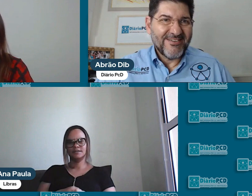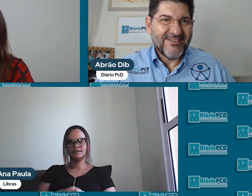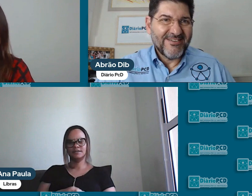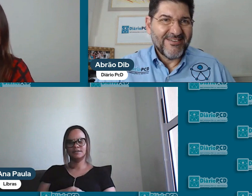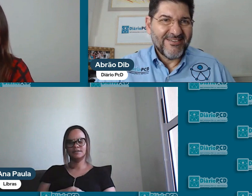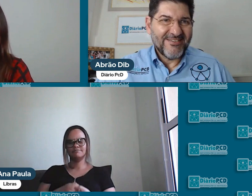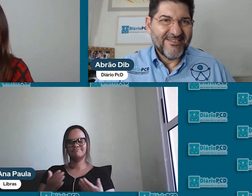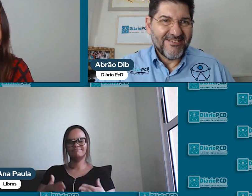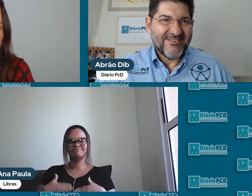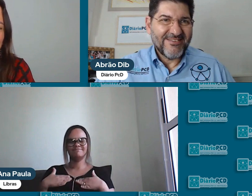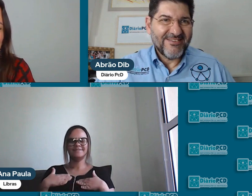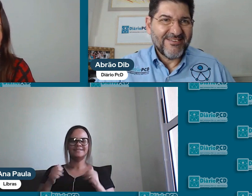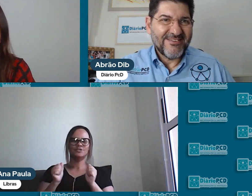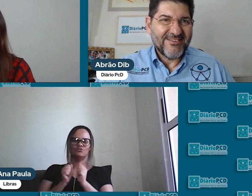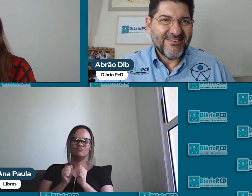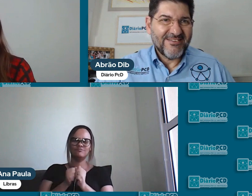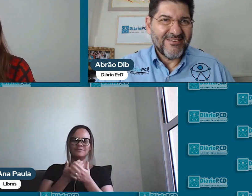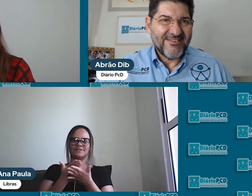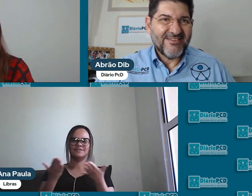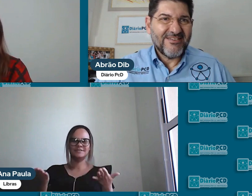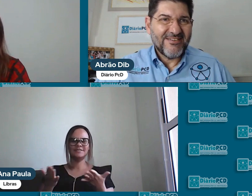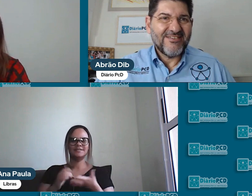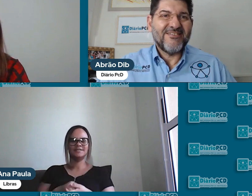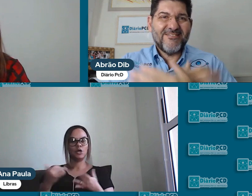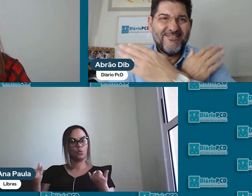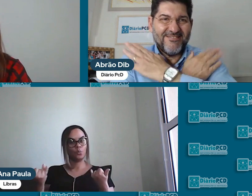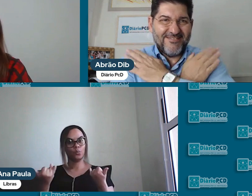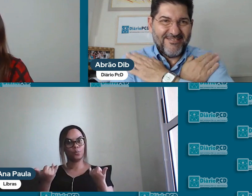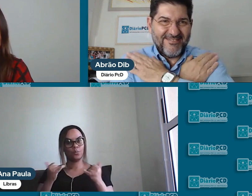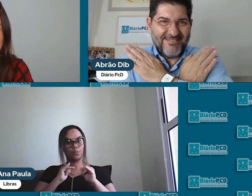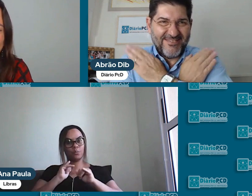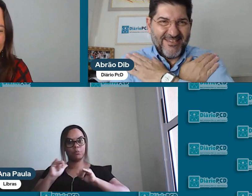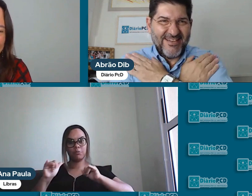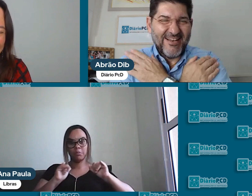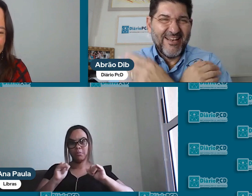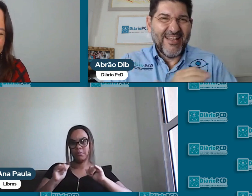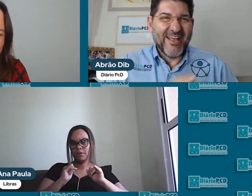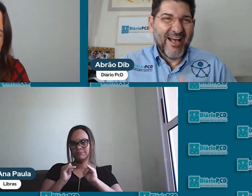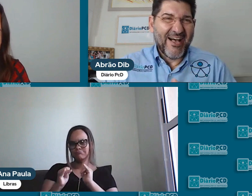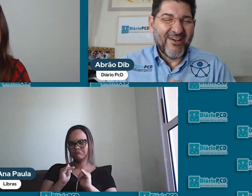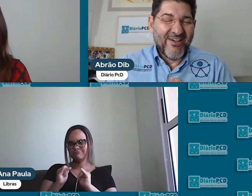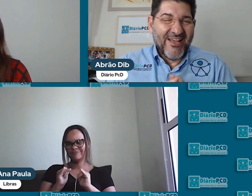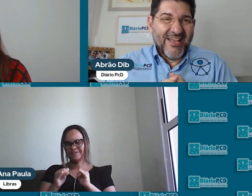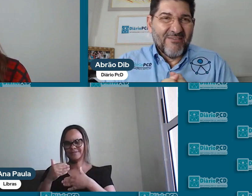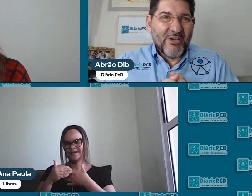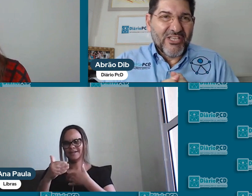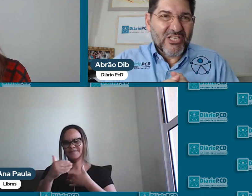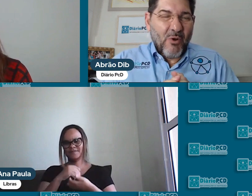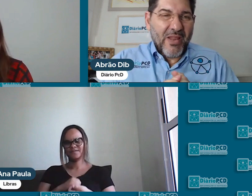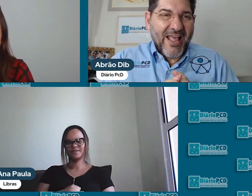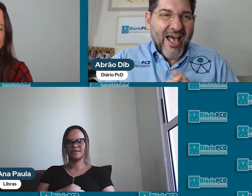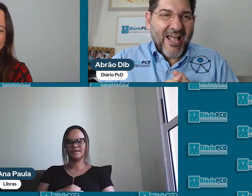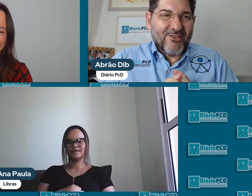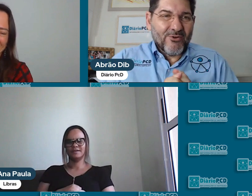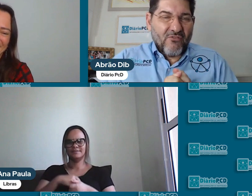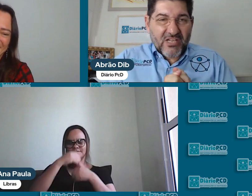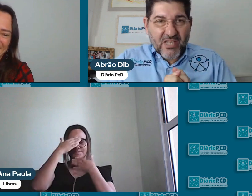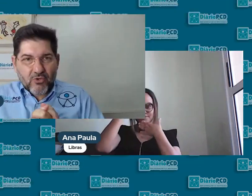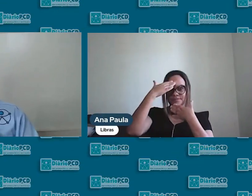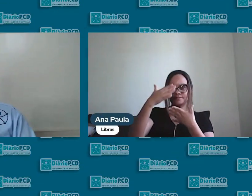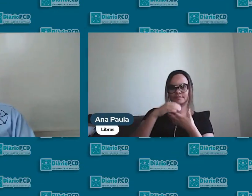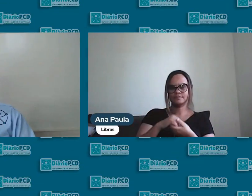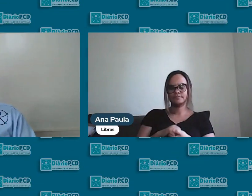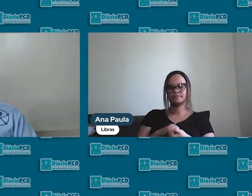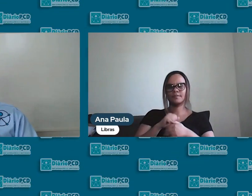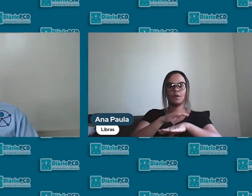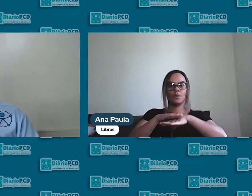um prazer estar aqui com vocês e a gente vai dando notícias aí dos próximos passos. Legal. Muitíssimo obrigado. Conversamos